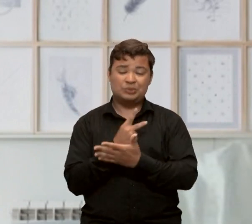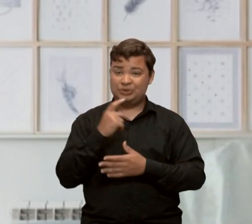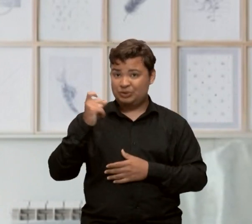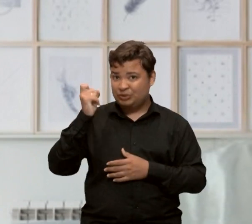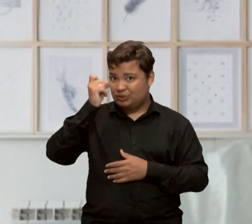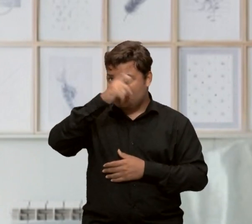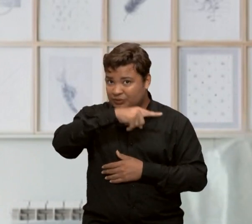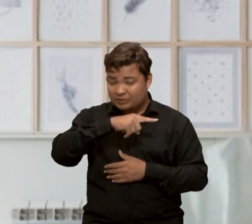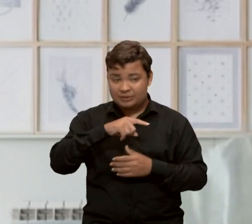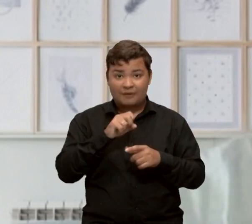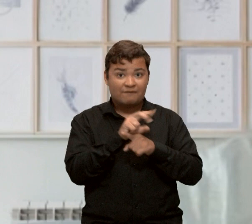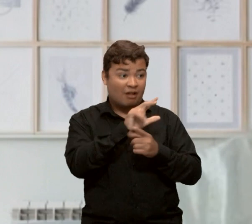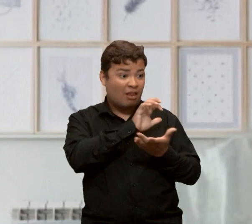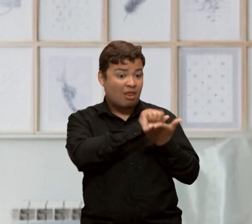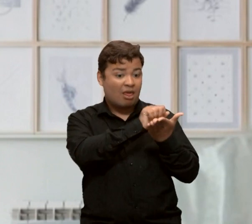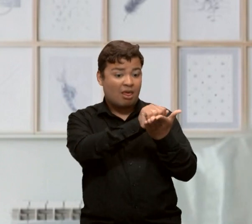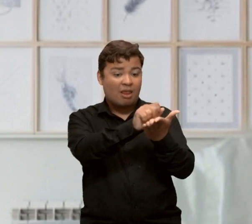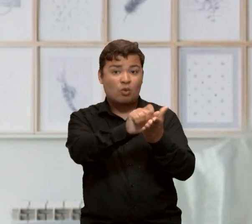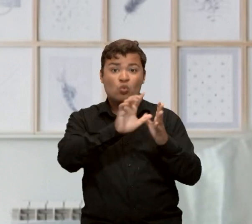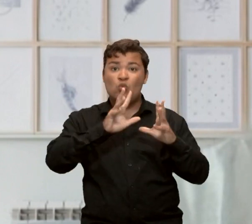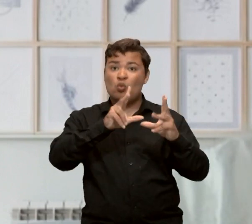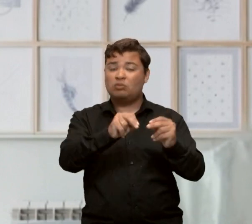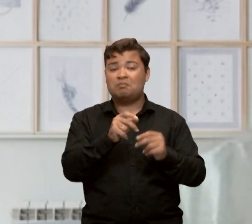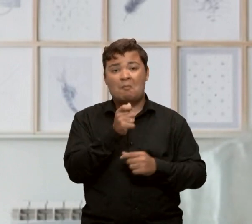preencher todas essas vagas.